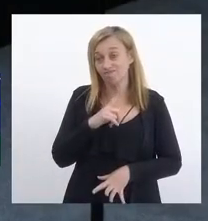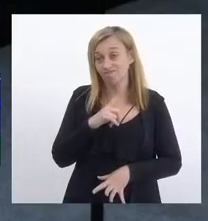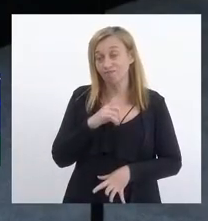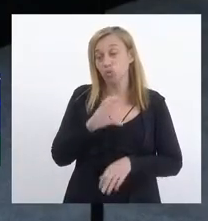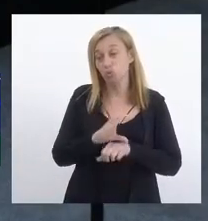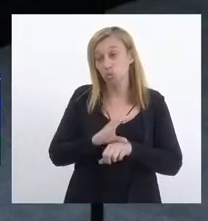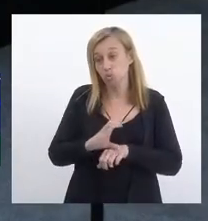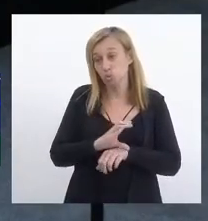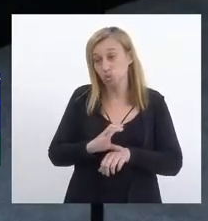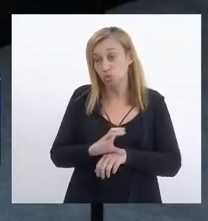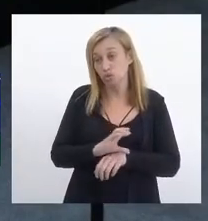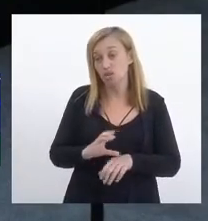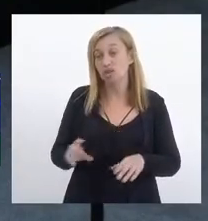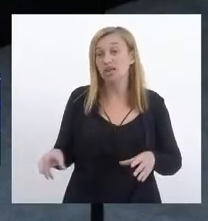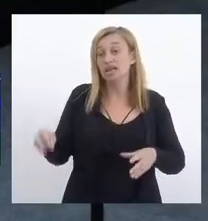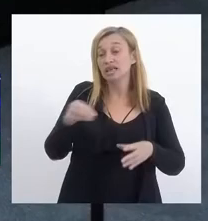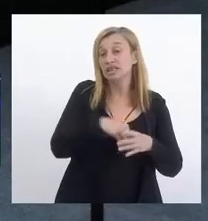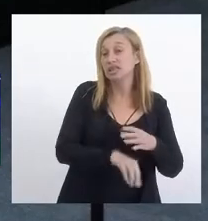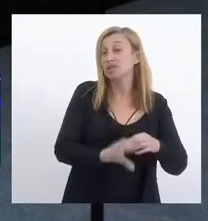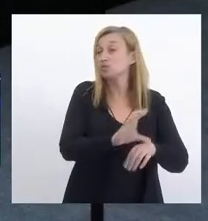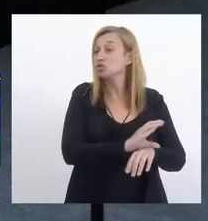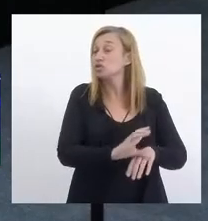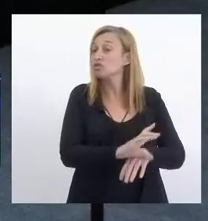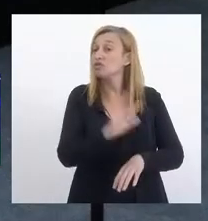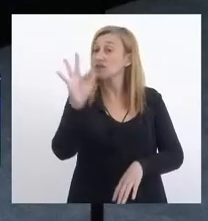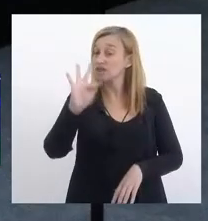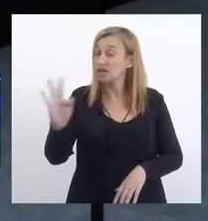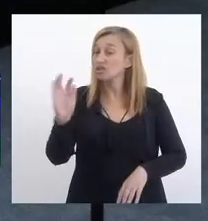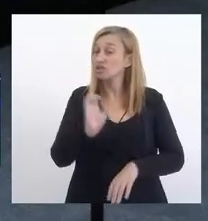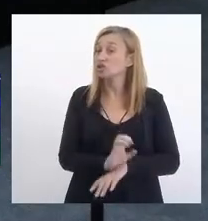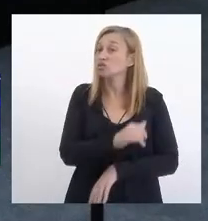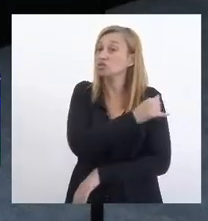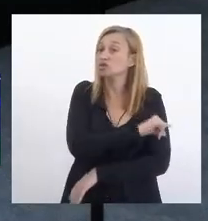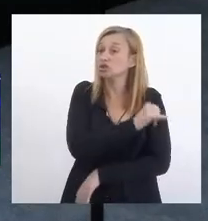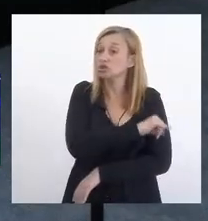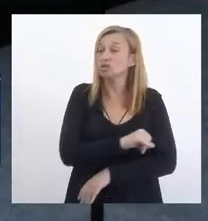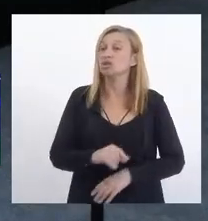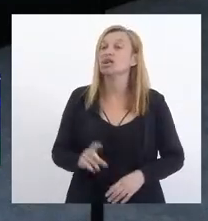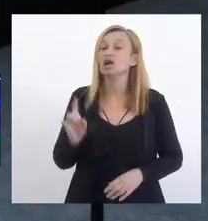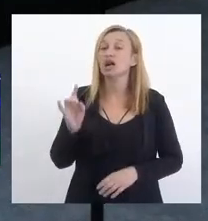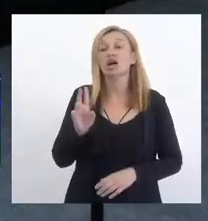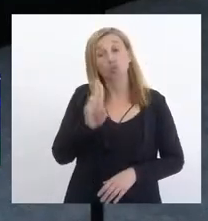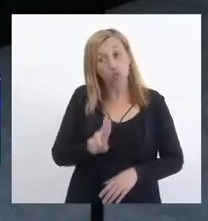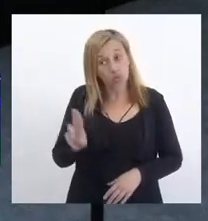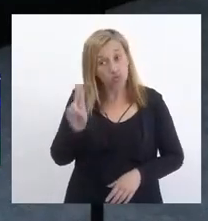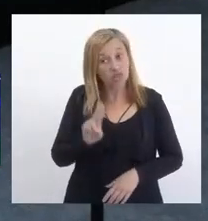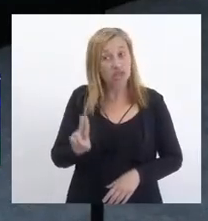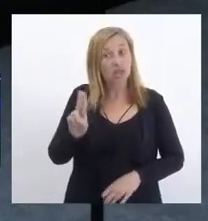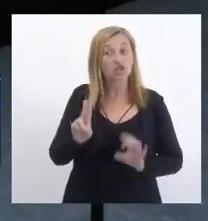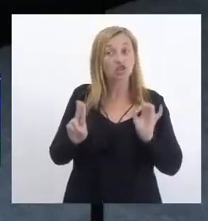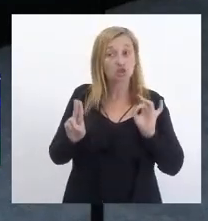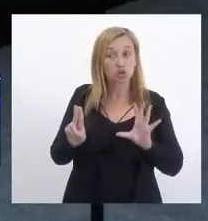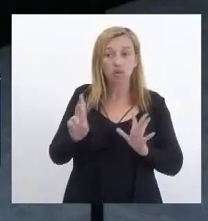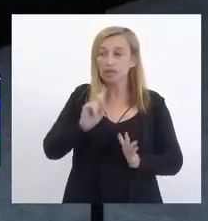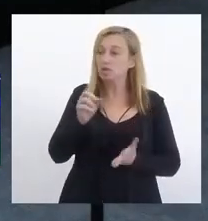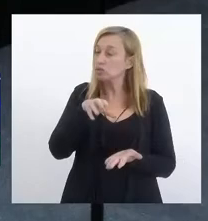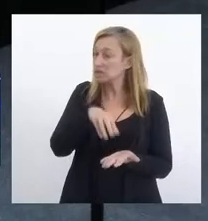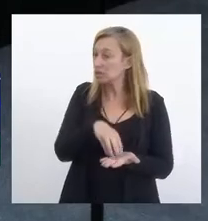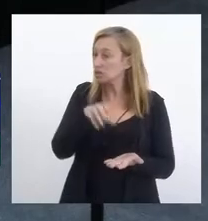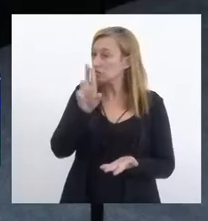constitucional. Está na Constituição Federal e está na Constituição do Estado do Rio de Janeiro. As universidades, não os centros